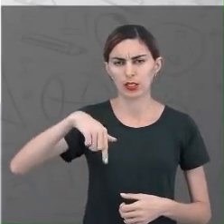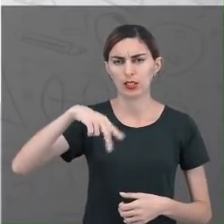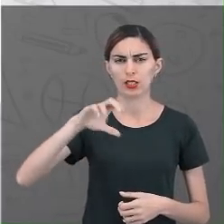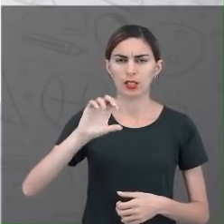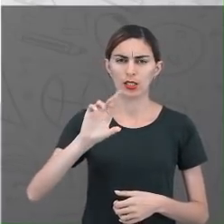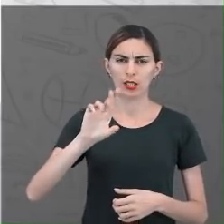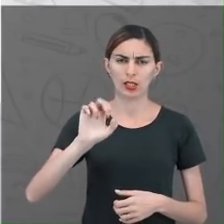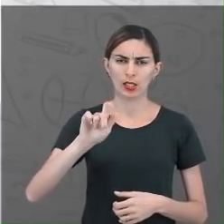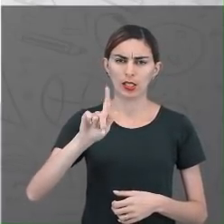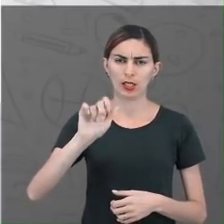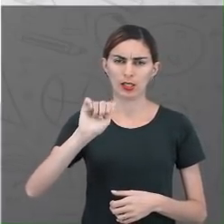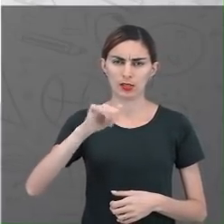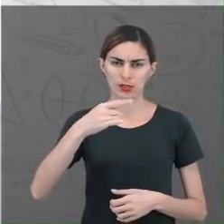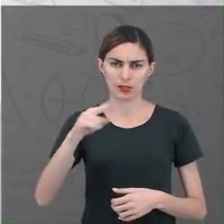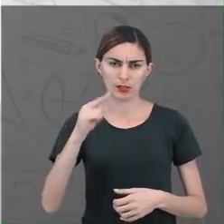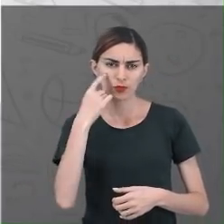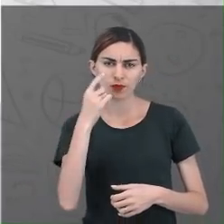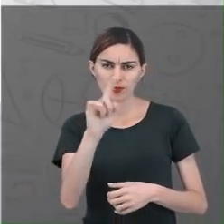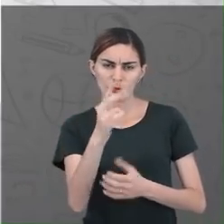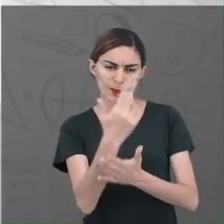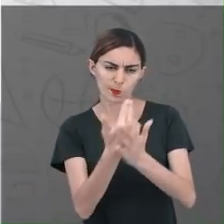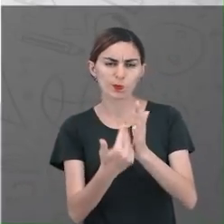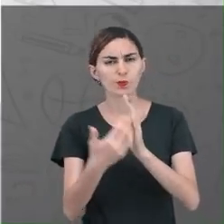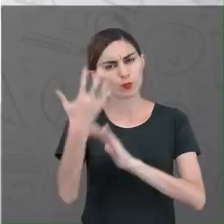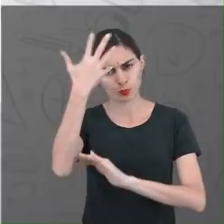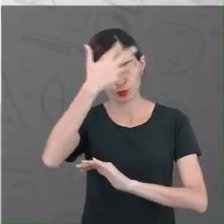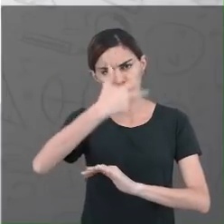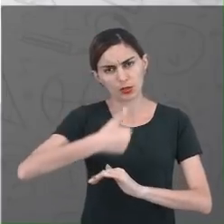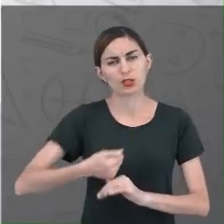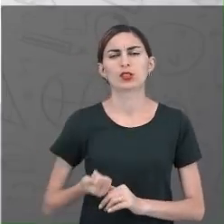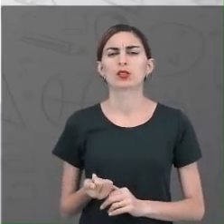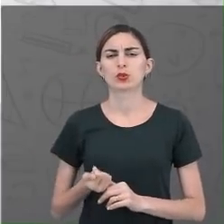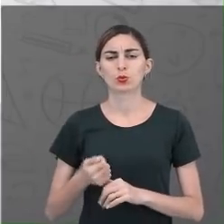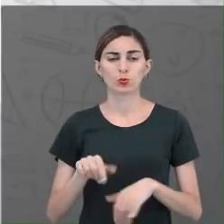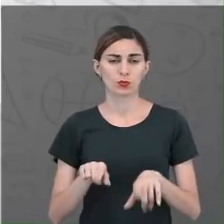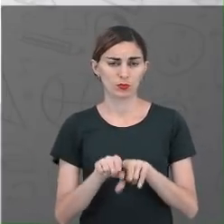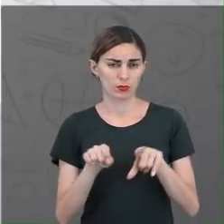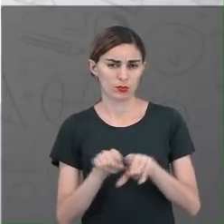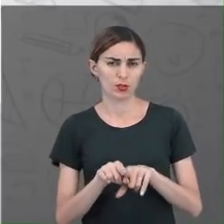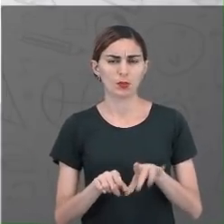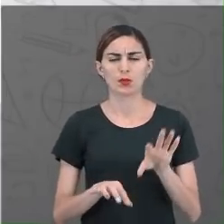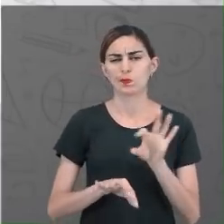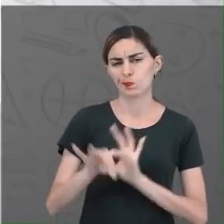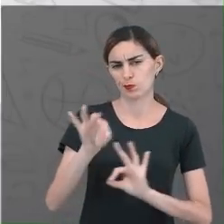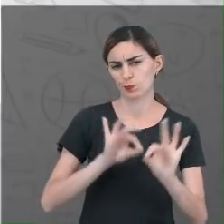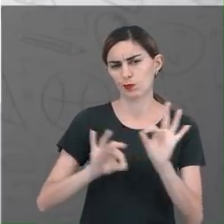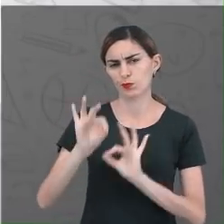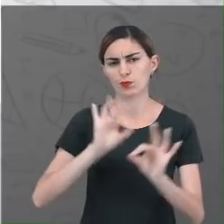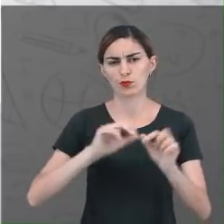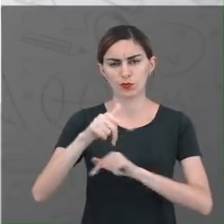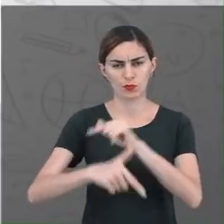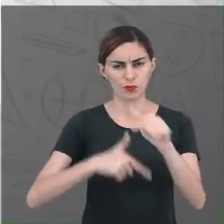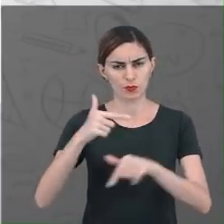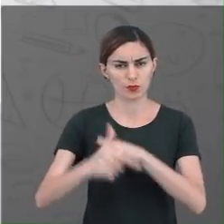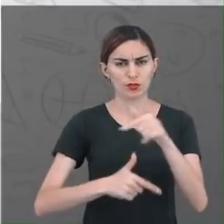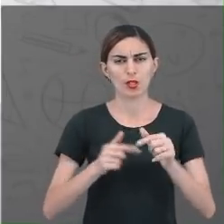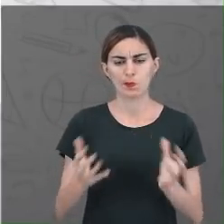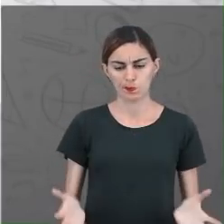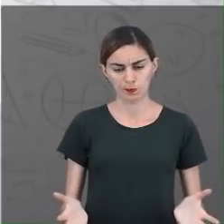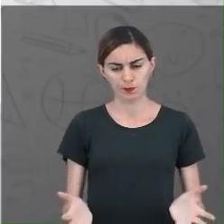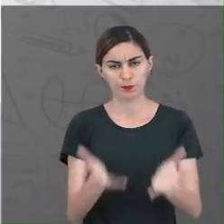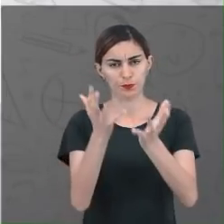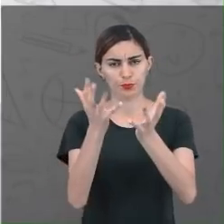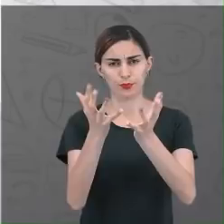esfera, que é um elemento estético muito bonito, muito belo, e tanto do teto ao chão foi trabalhado de forma a dar destaque,